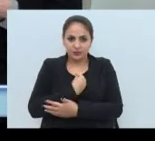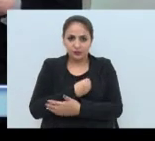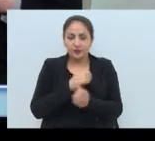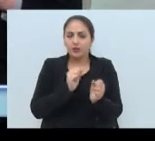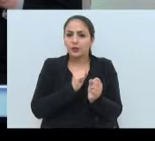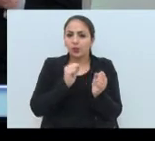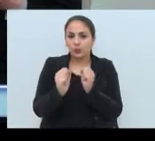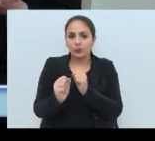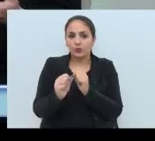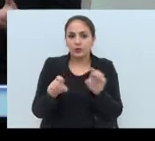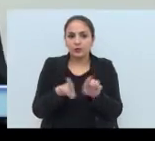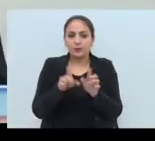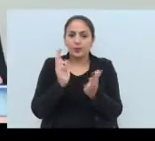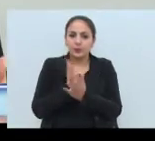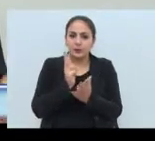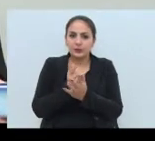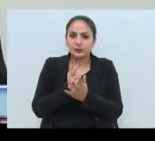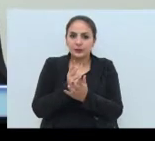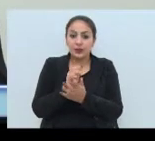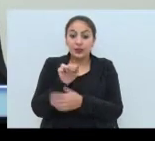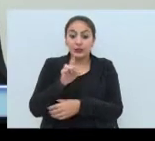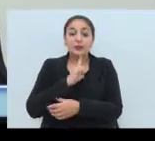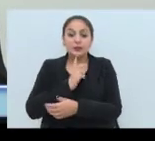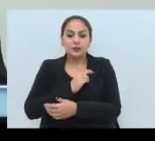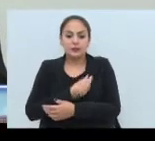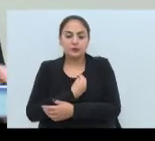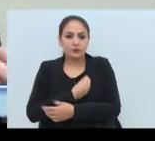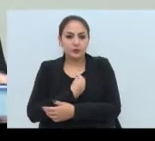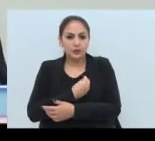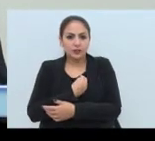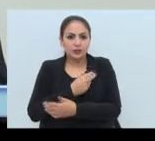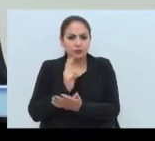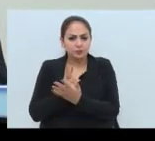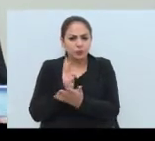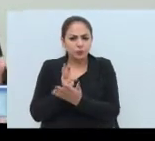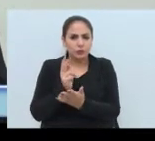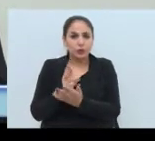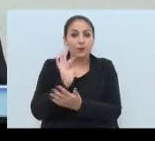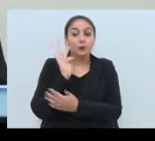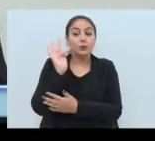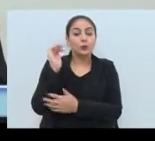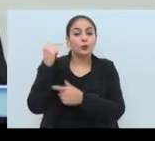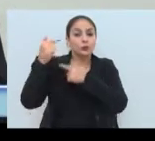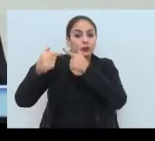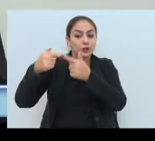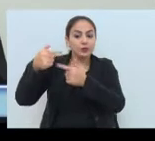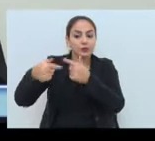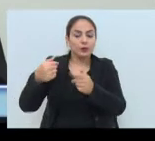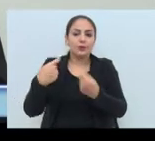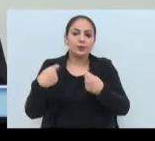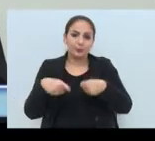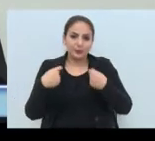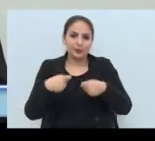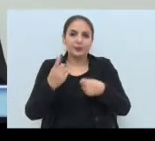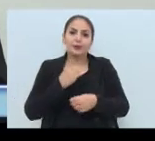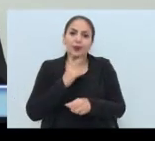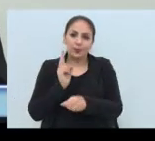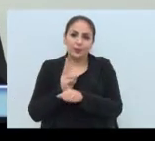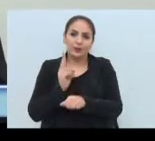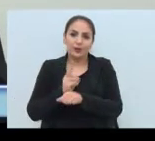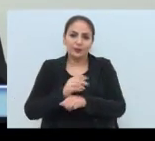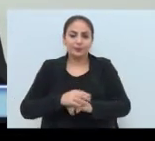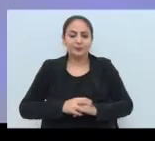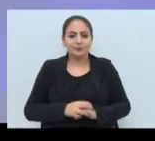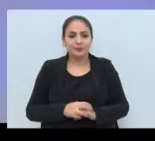vida e possa manter os que estão ali vivos e poder manter a vida para as futuras gerações, ele necessita